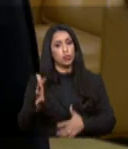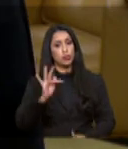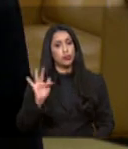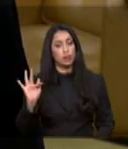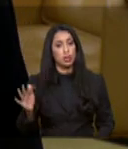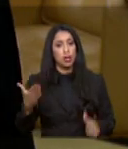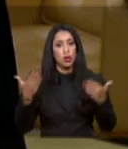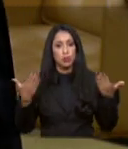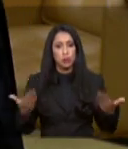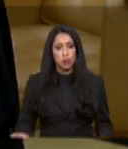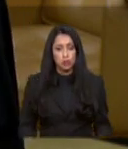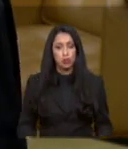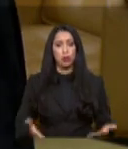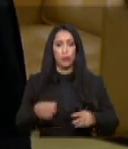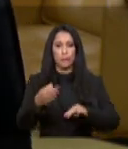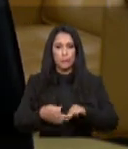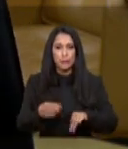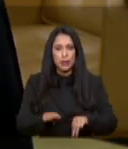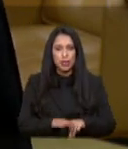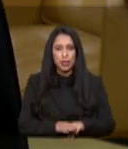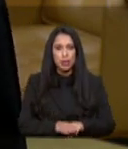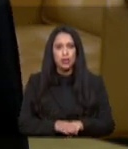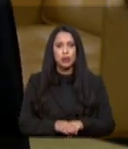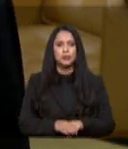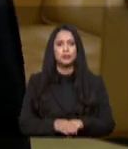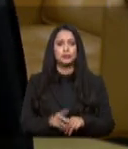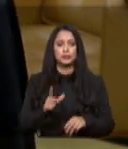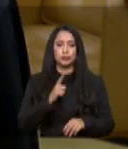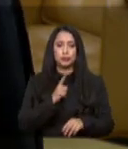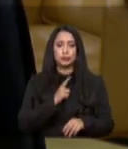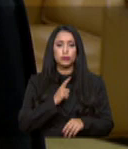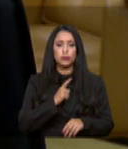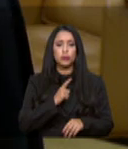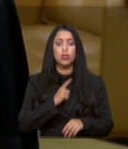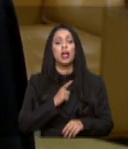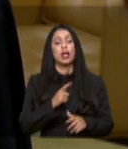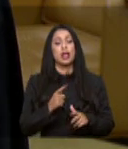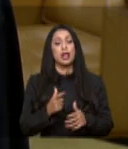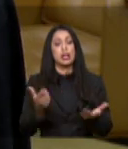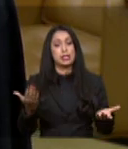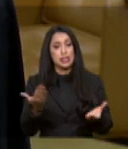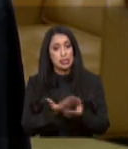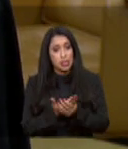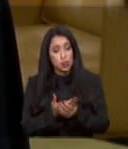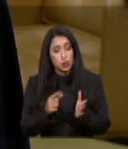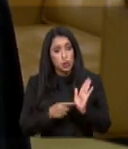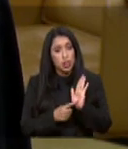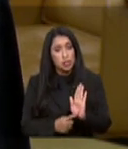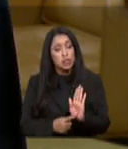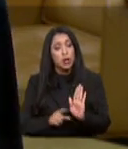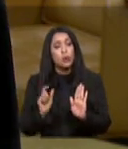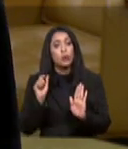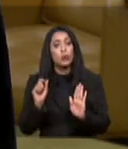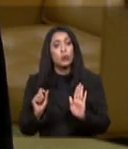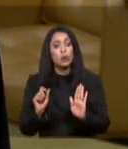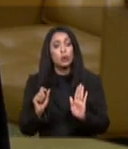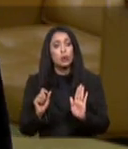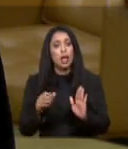Federal. Portanto, excelências, ações de controle concentrado como essas formulam pretensões que são